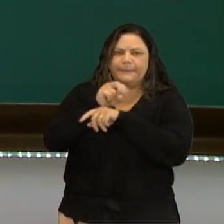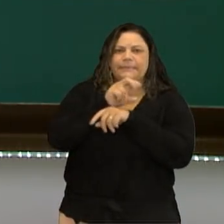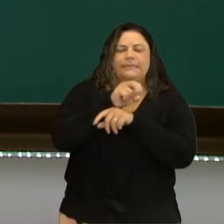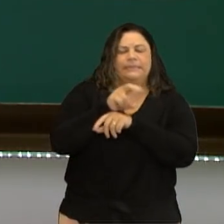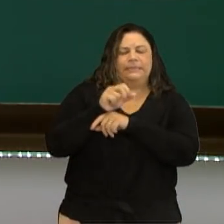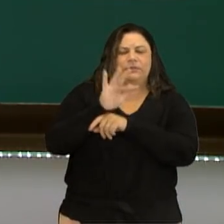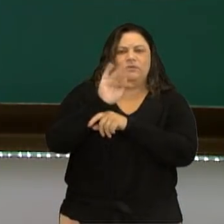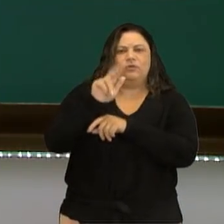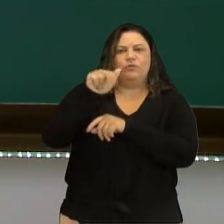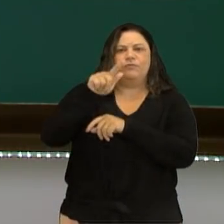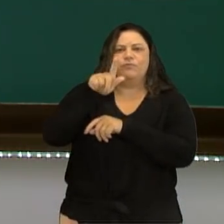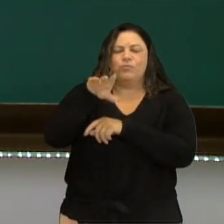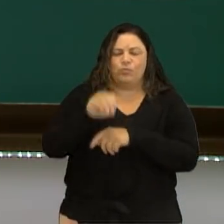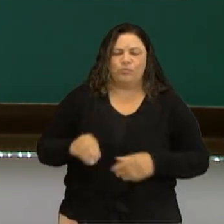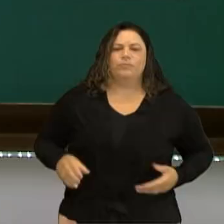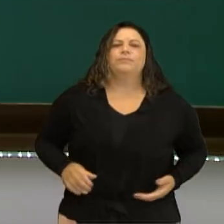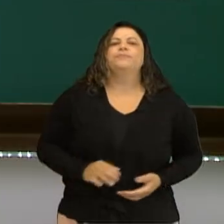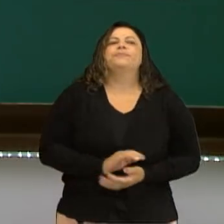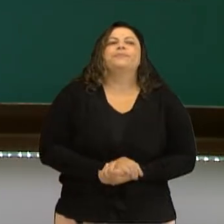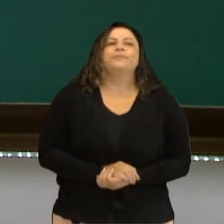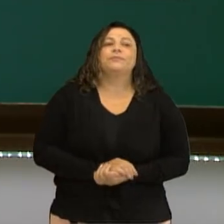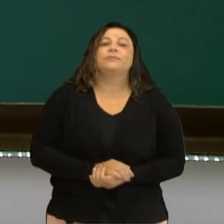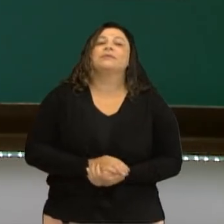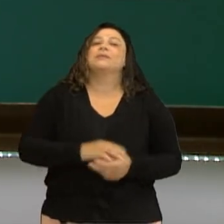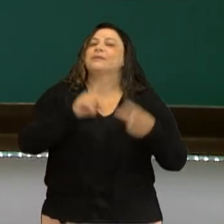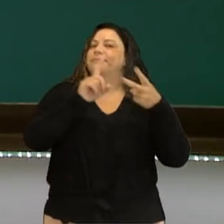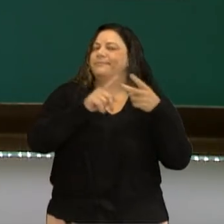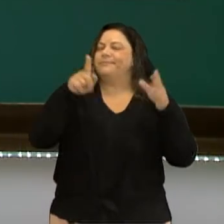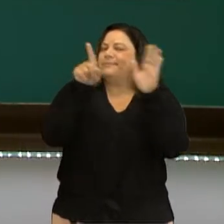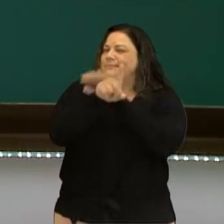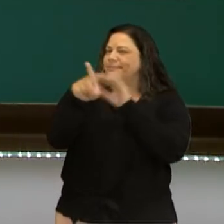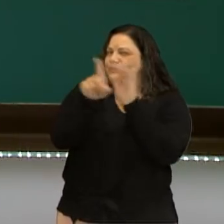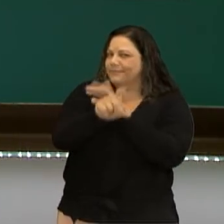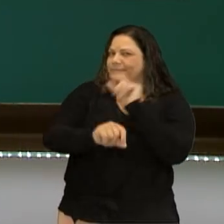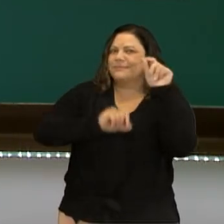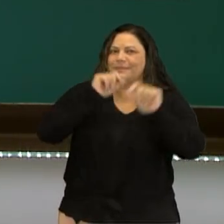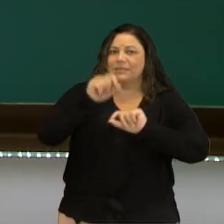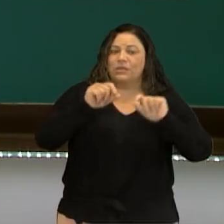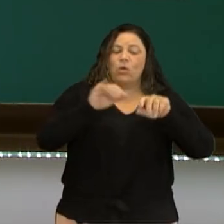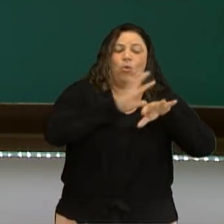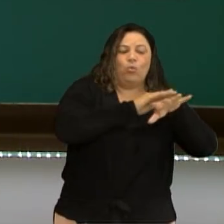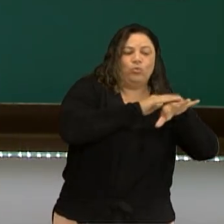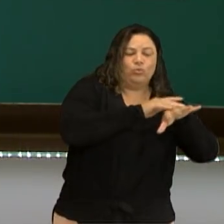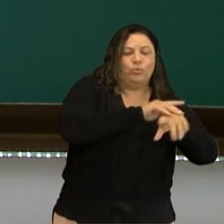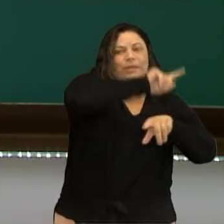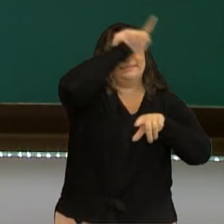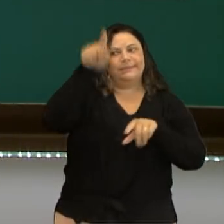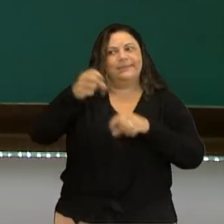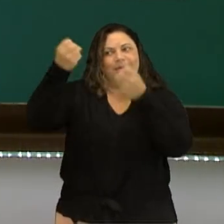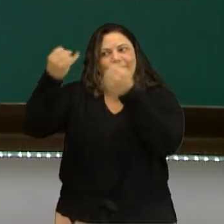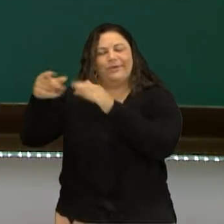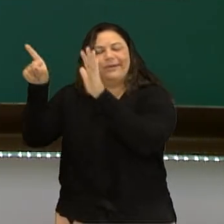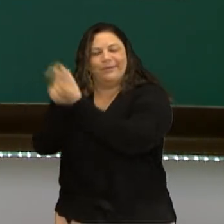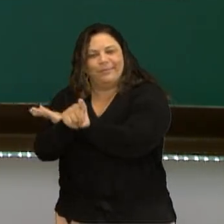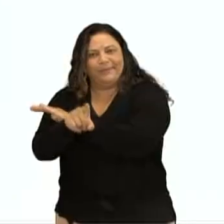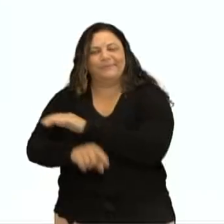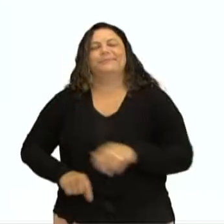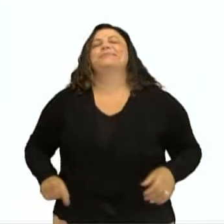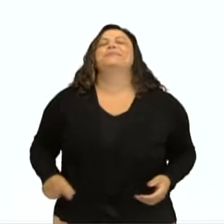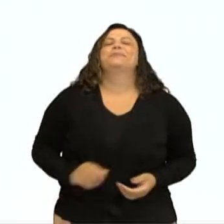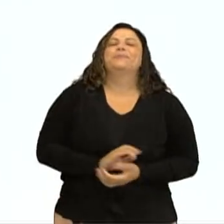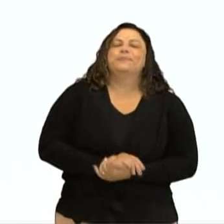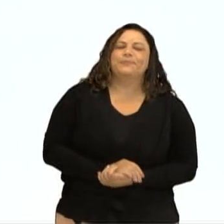fungos. Vamos para o nosso segundo quiz? Eu conto um pouquinho de algumas doenças e faço uma pergunta. Então vamos ver se você